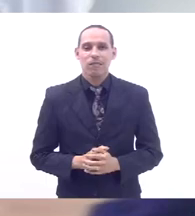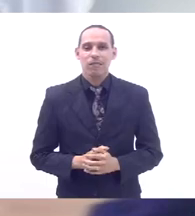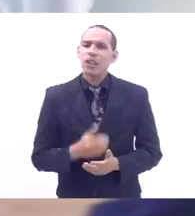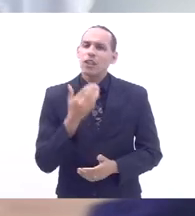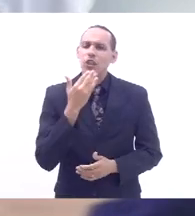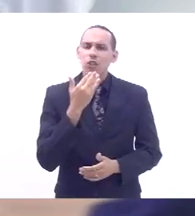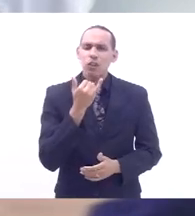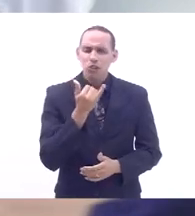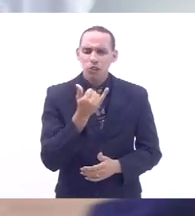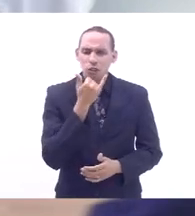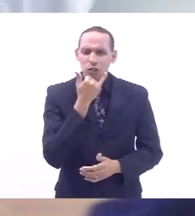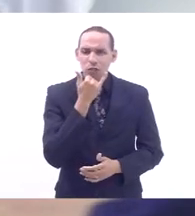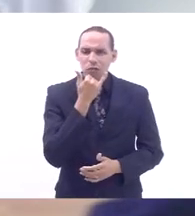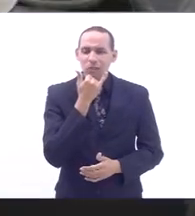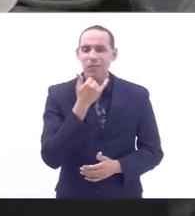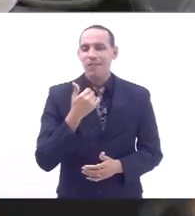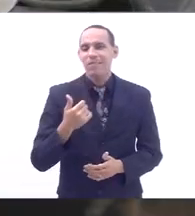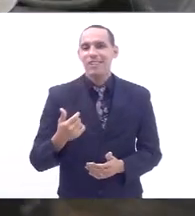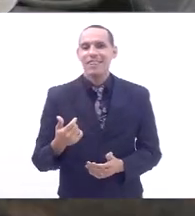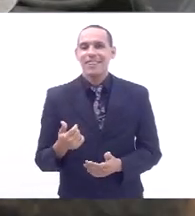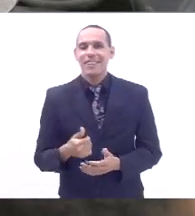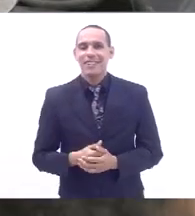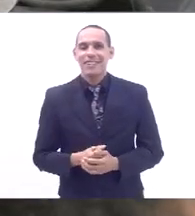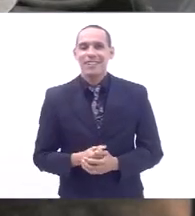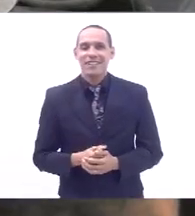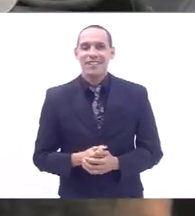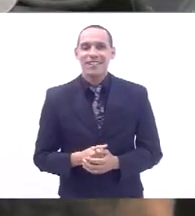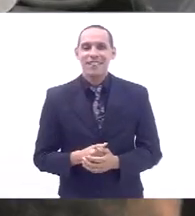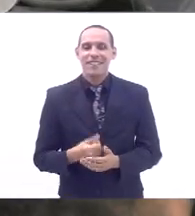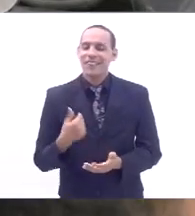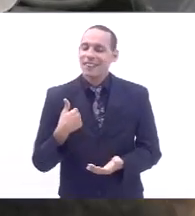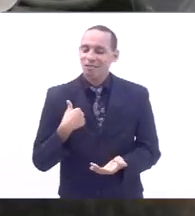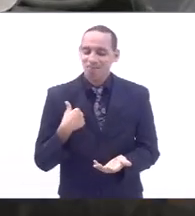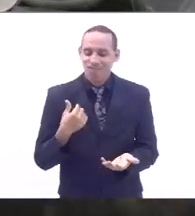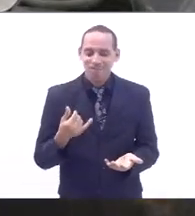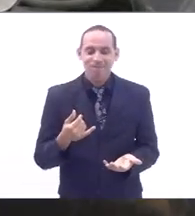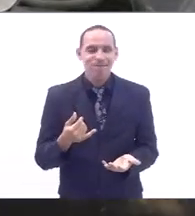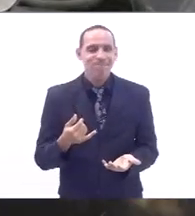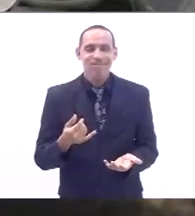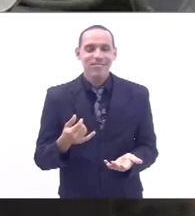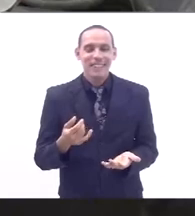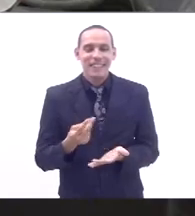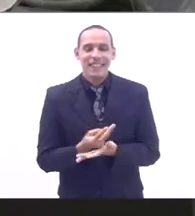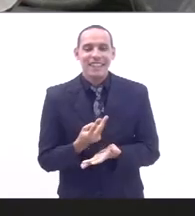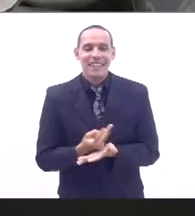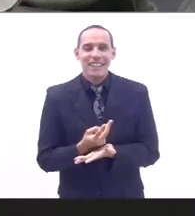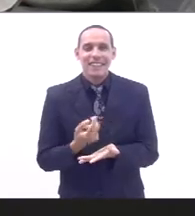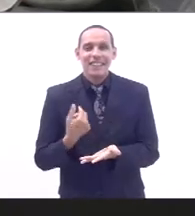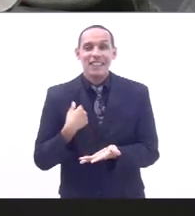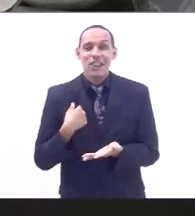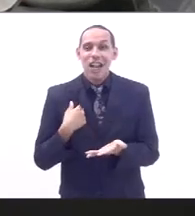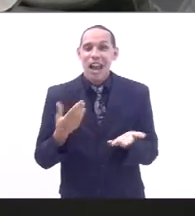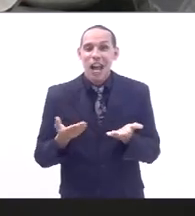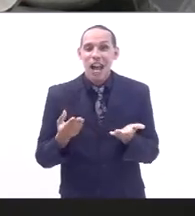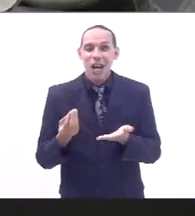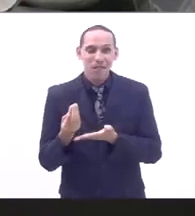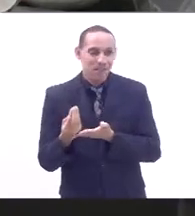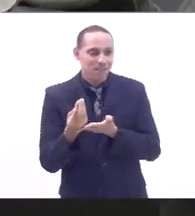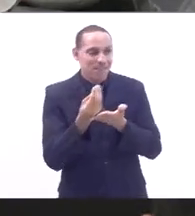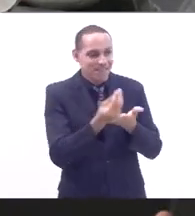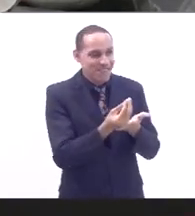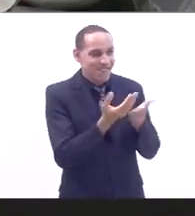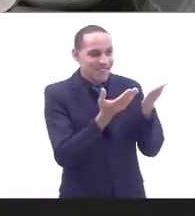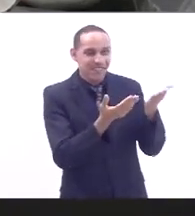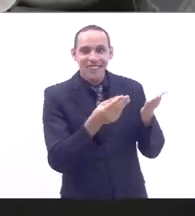Perdão, desculpa que eu. Como é que é? Indelicadeza minha de chegar agora e passar a palavra para